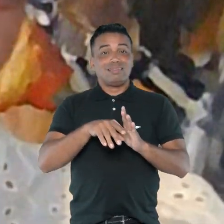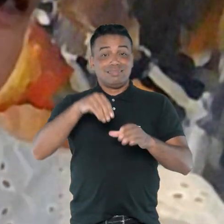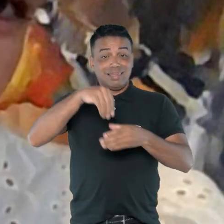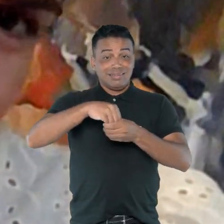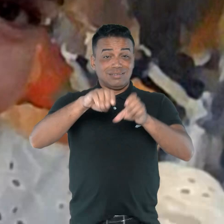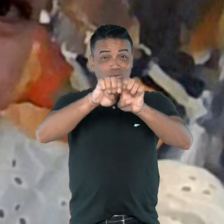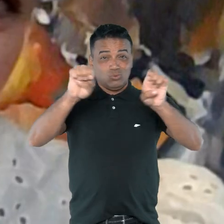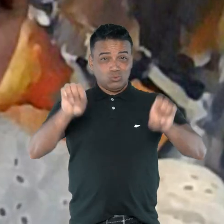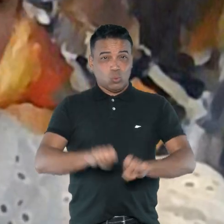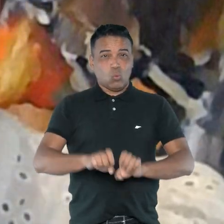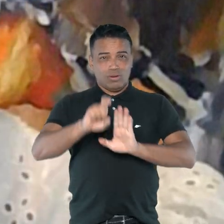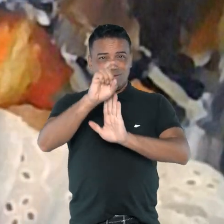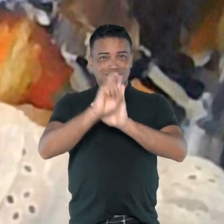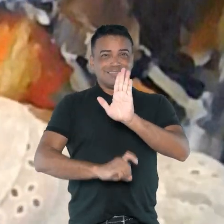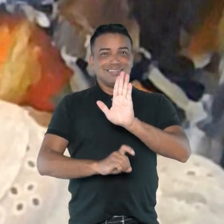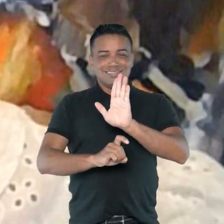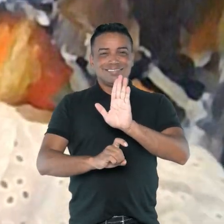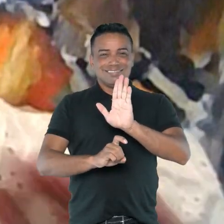que fica,